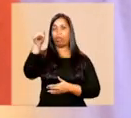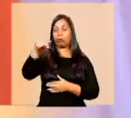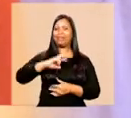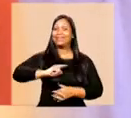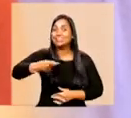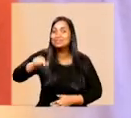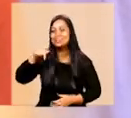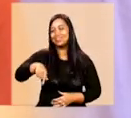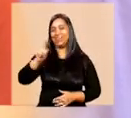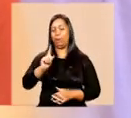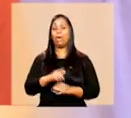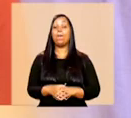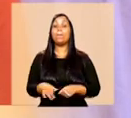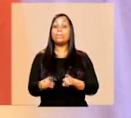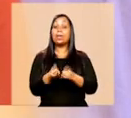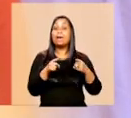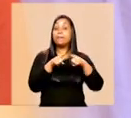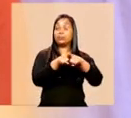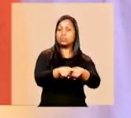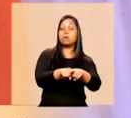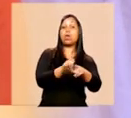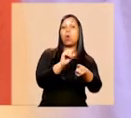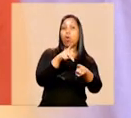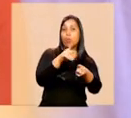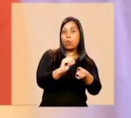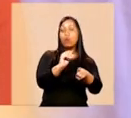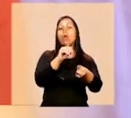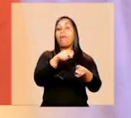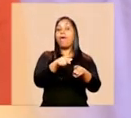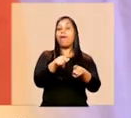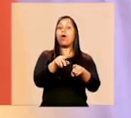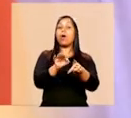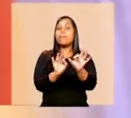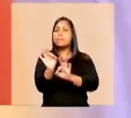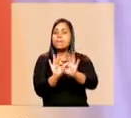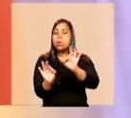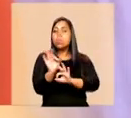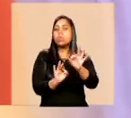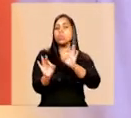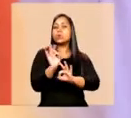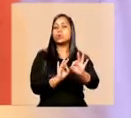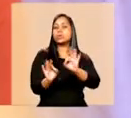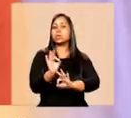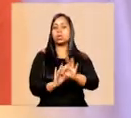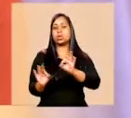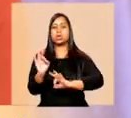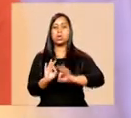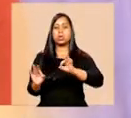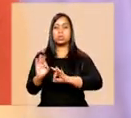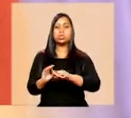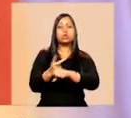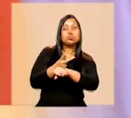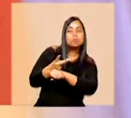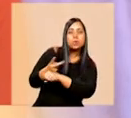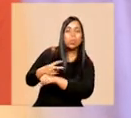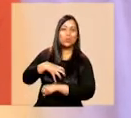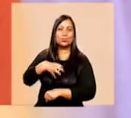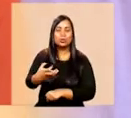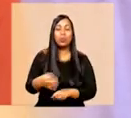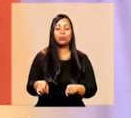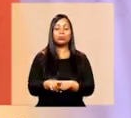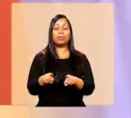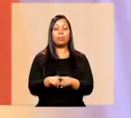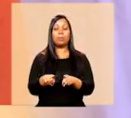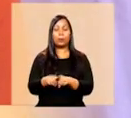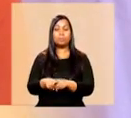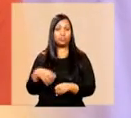E com a parceria com a nossa regional. A OPA, ela é uma organização de procura de órgãos, ela tem uma abrangência regional. E os